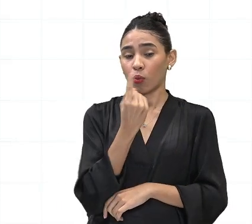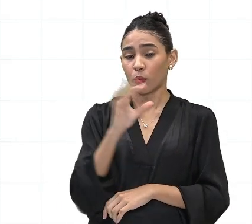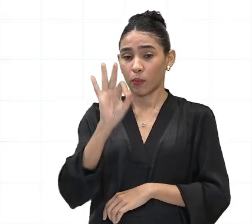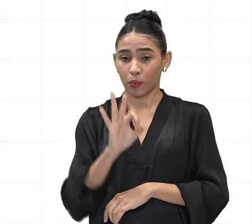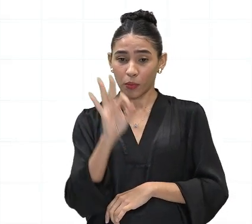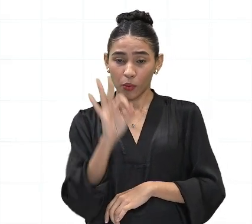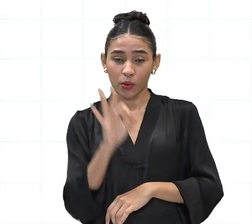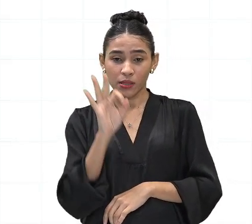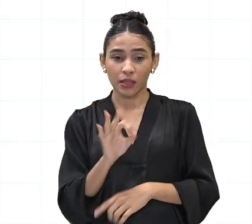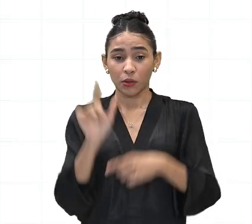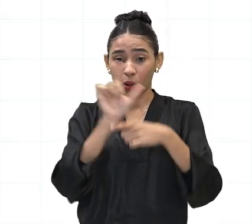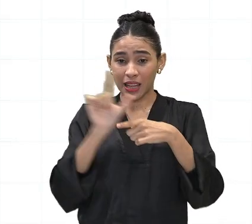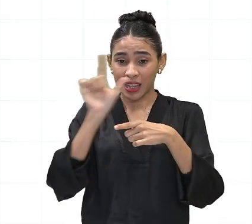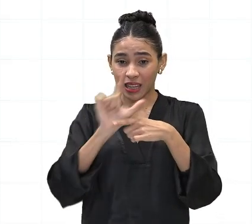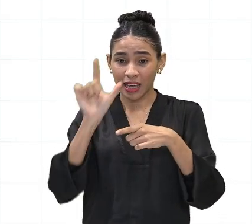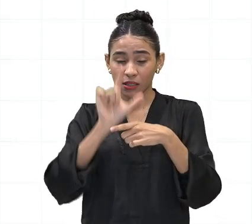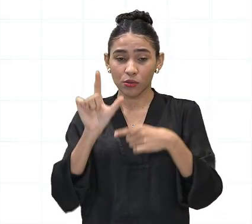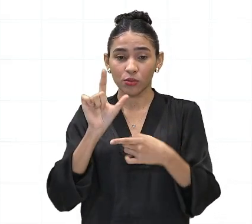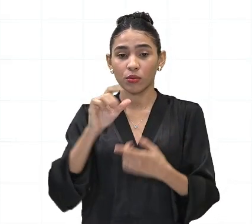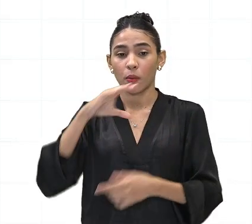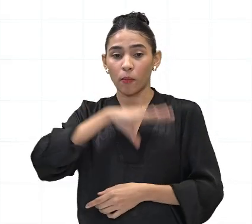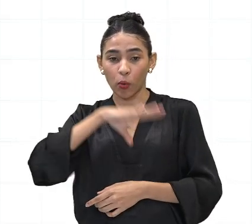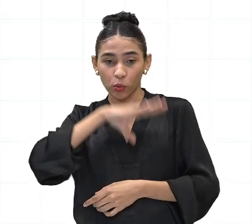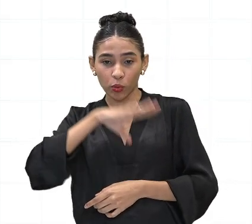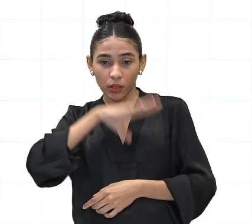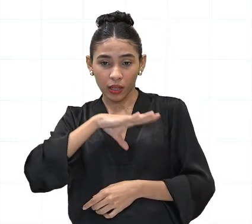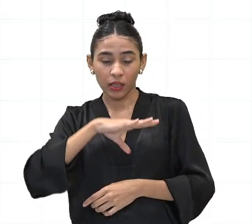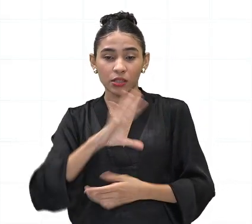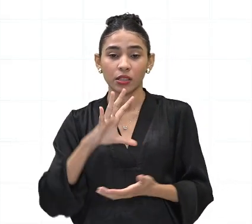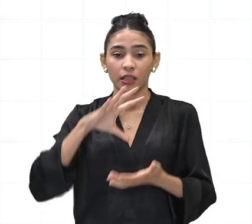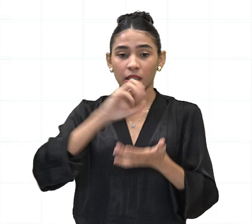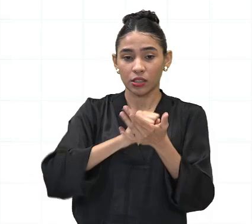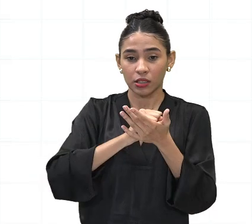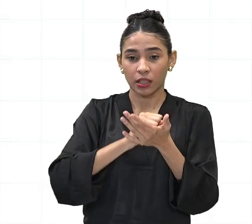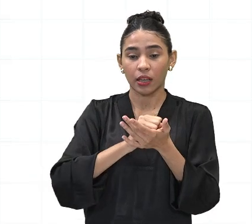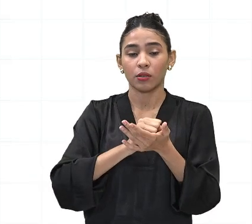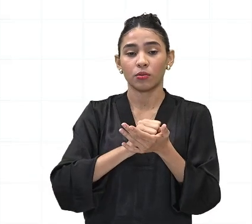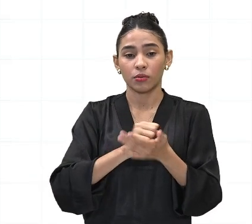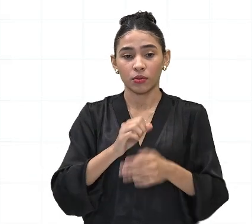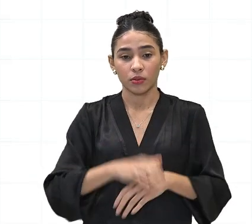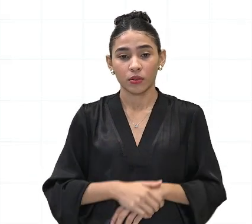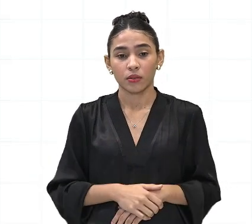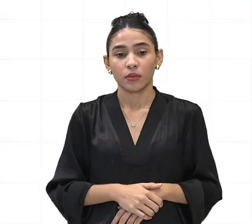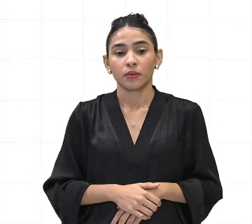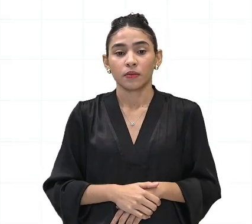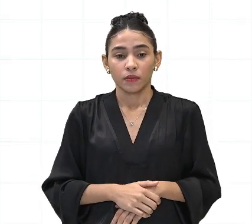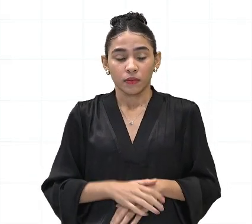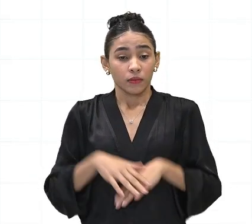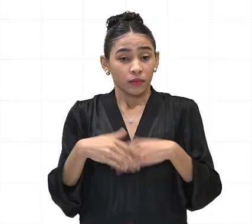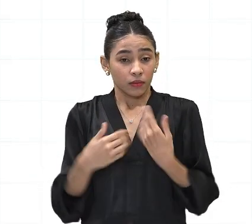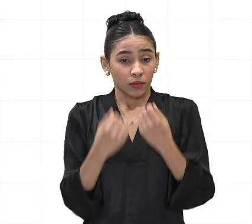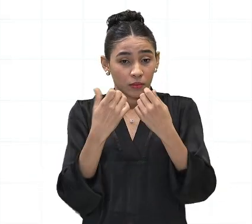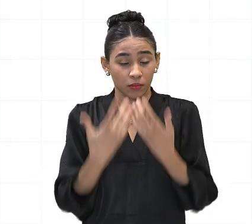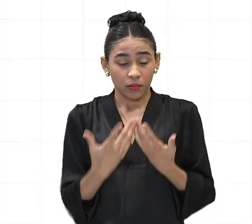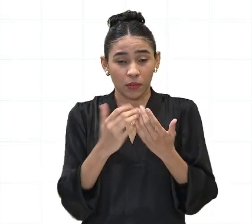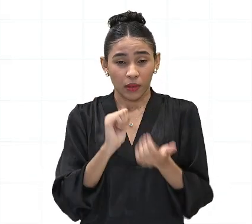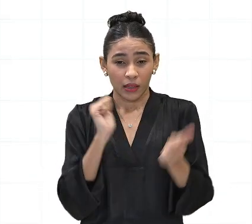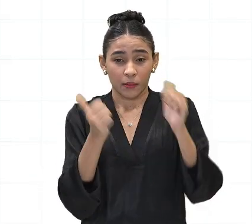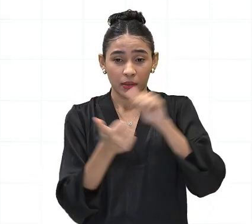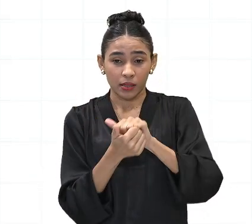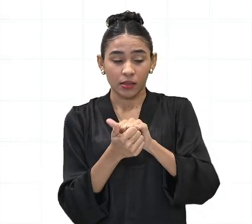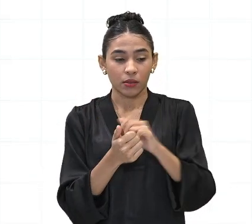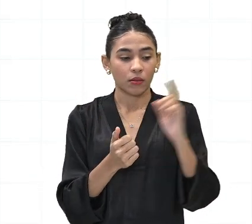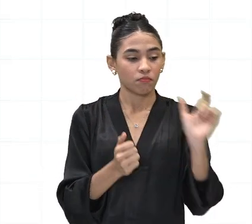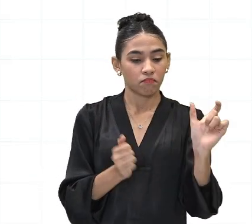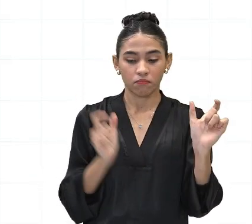do léxico português registrado na MORDB. Então aqui ele vai falar justamente sobre essas modificações que uma